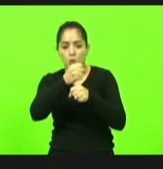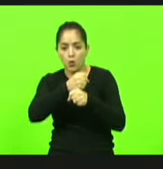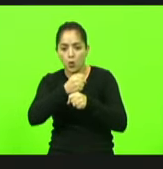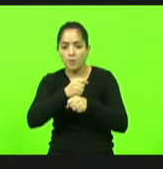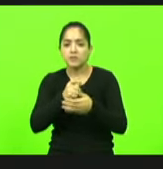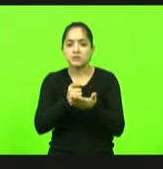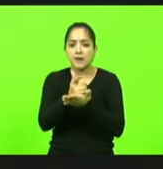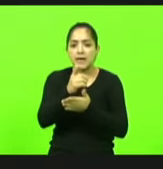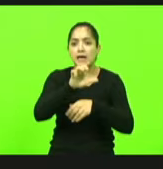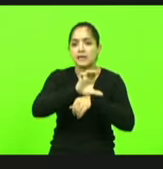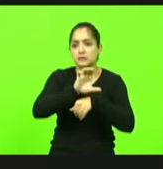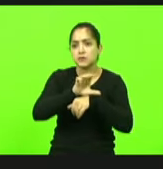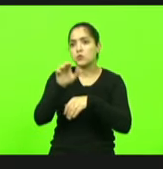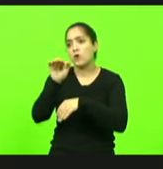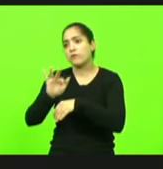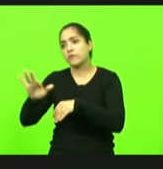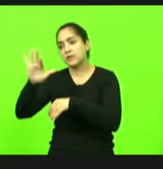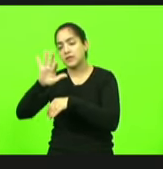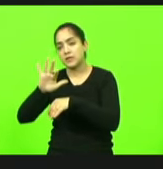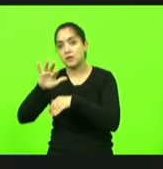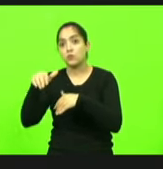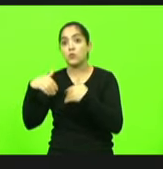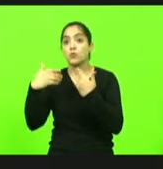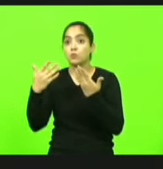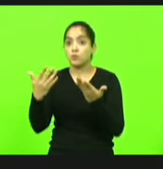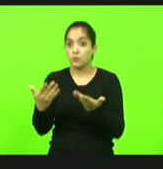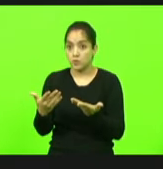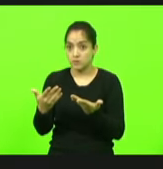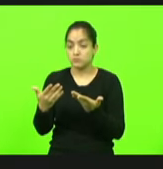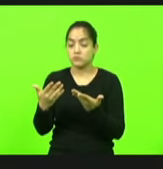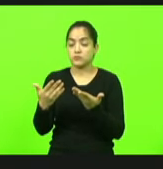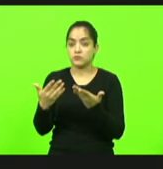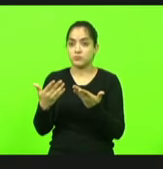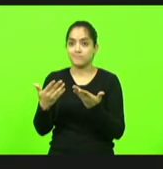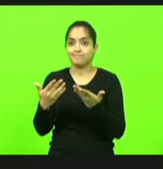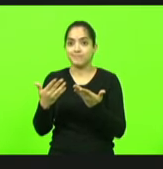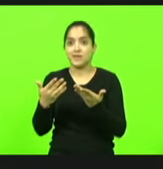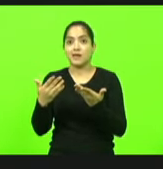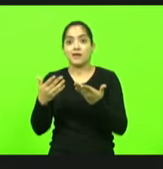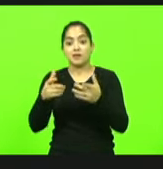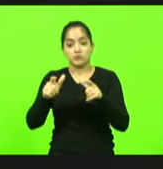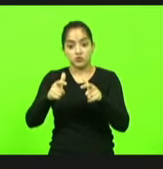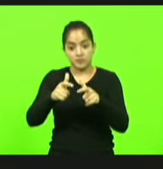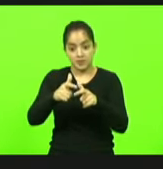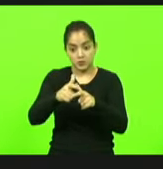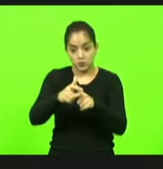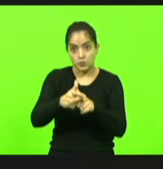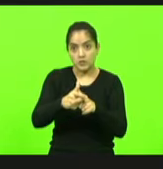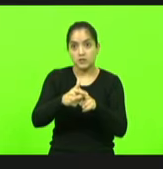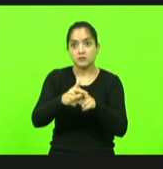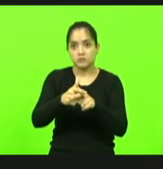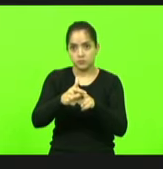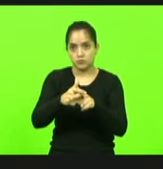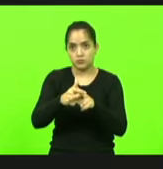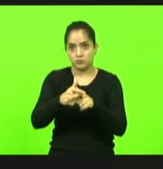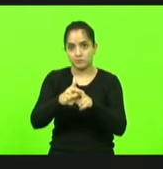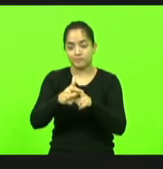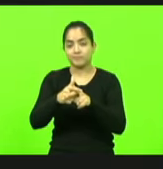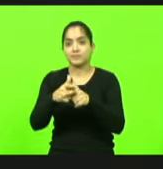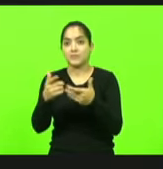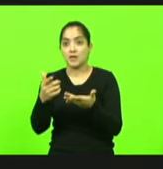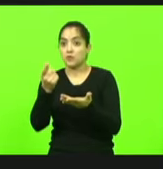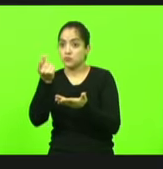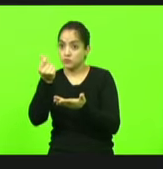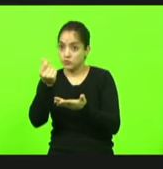com as obras federais. Quando o cobertor, que é curto, tiver que ser levado para um lado ou para o